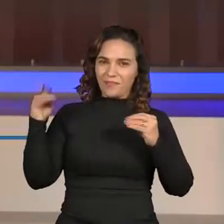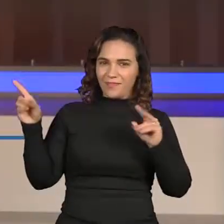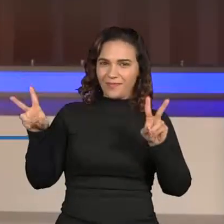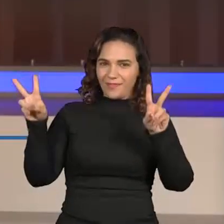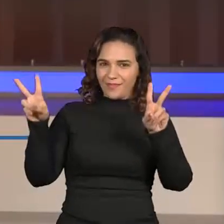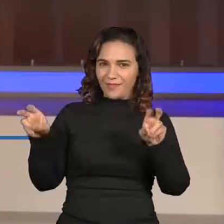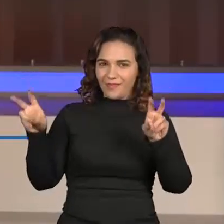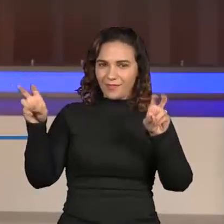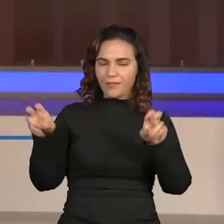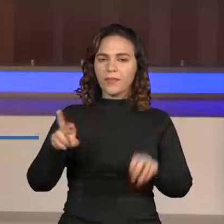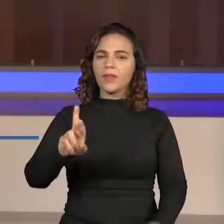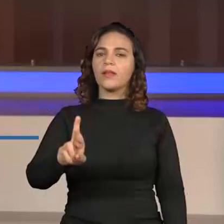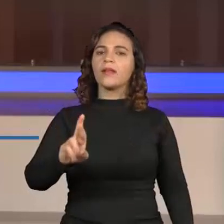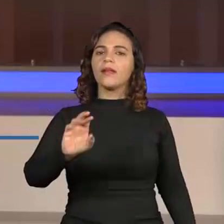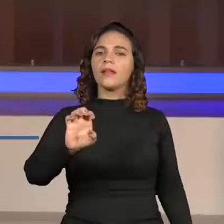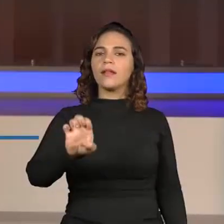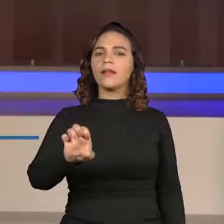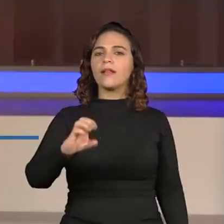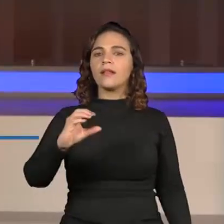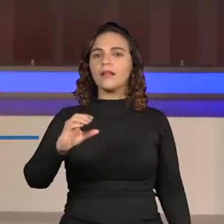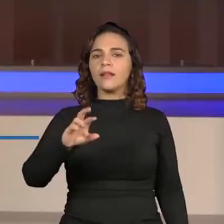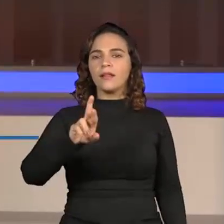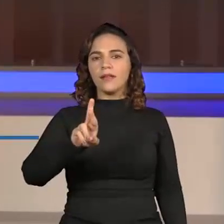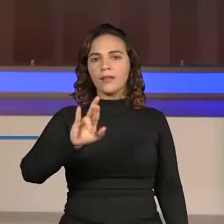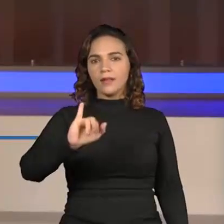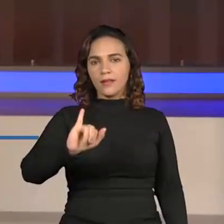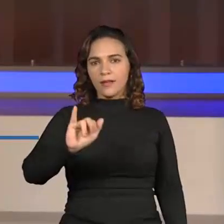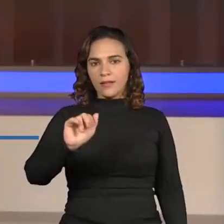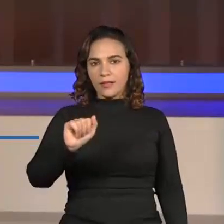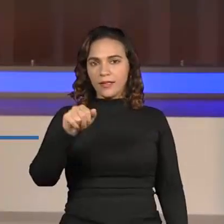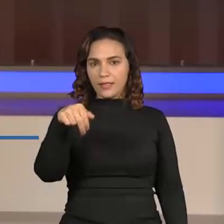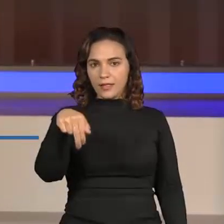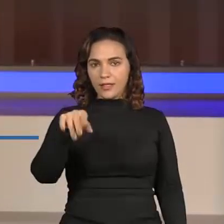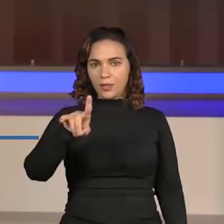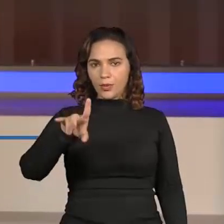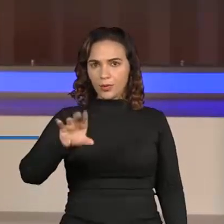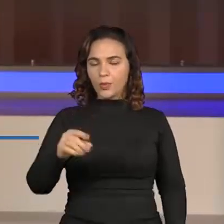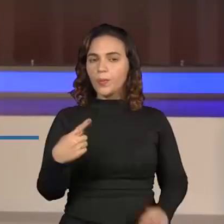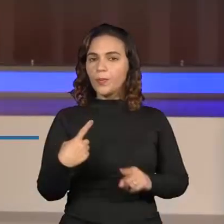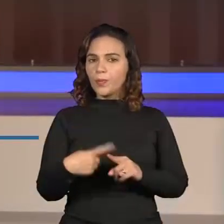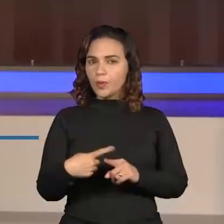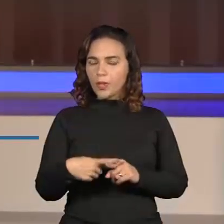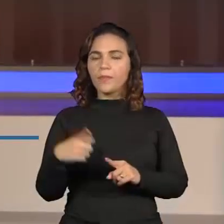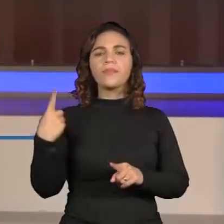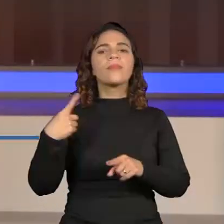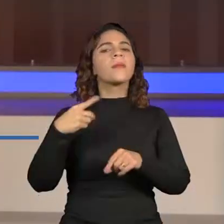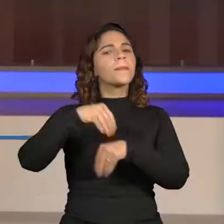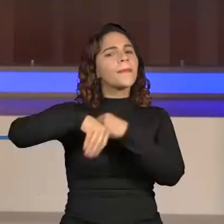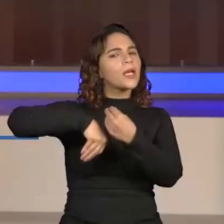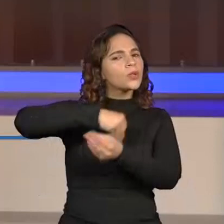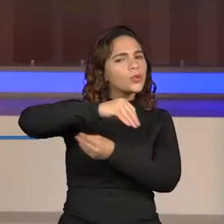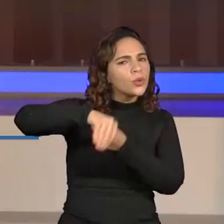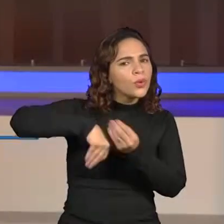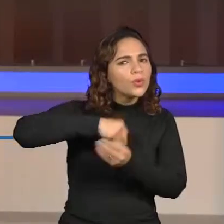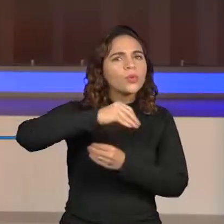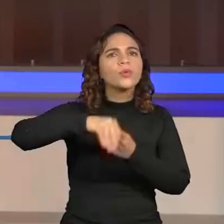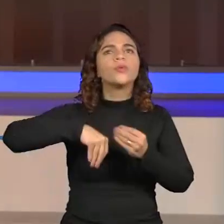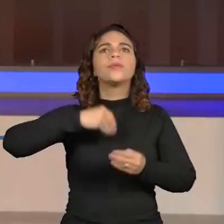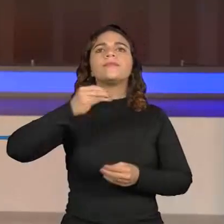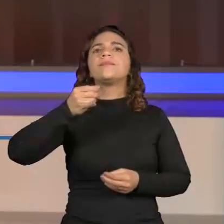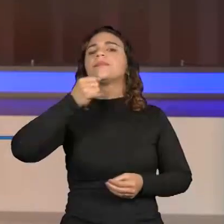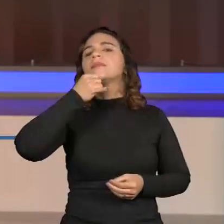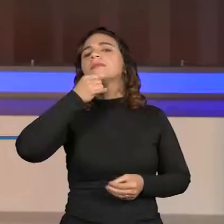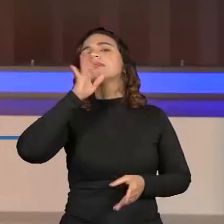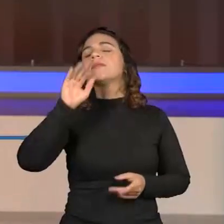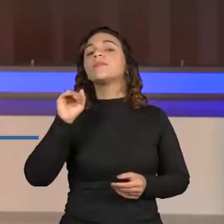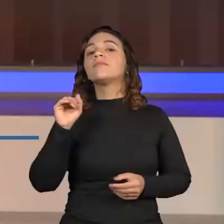aspas, recriando, por que isso? Porque essa mistura, ela tem, vamos supor assim, uma coisinha lá